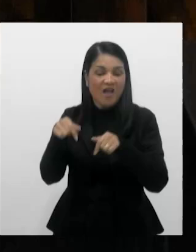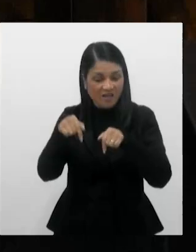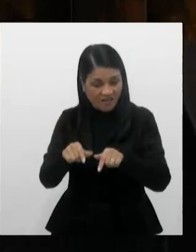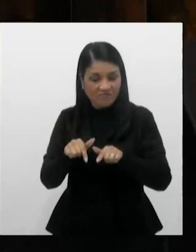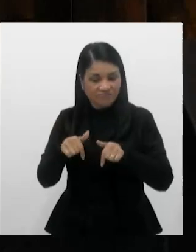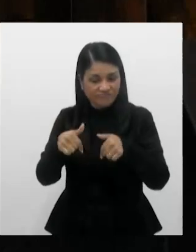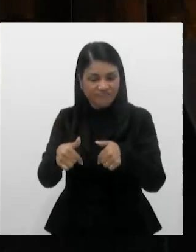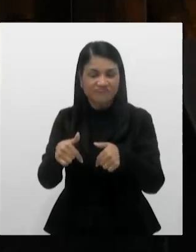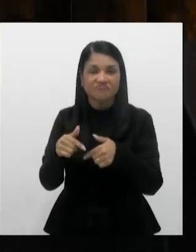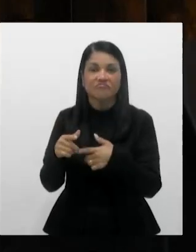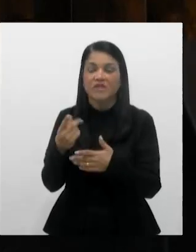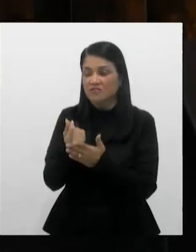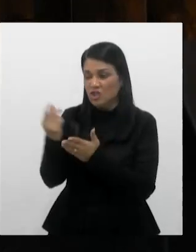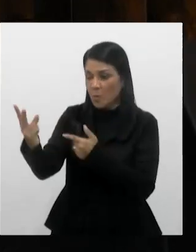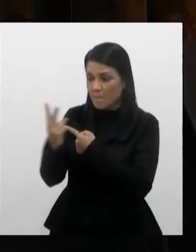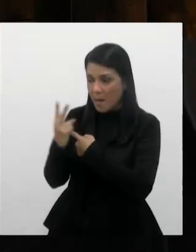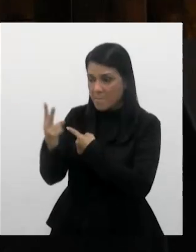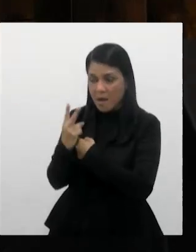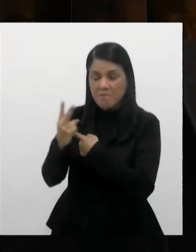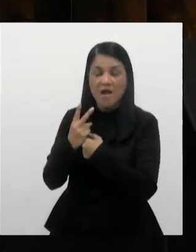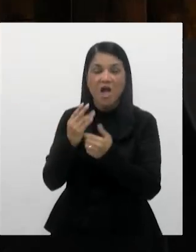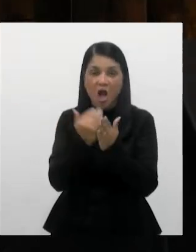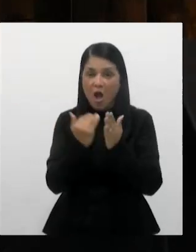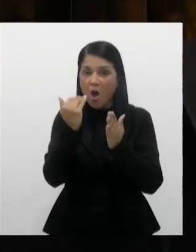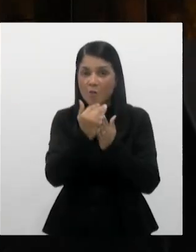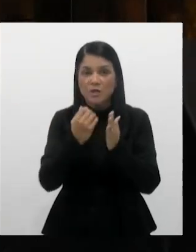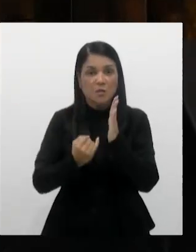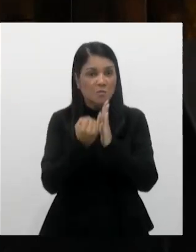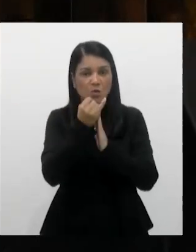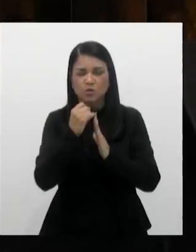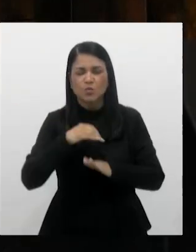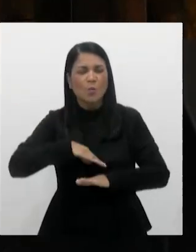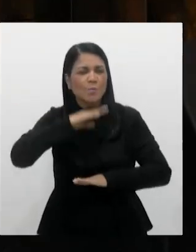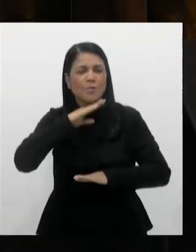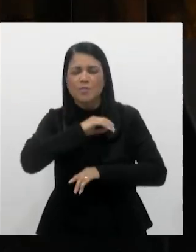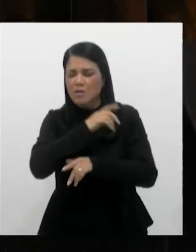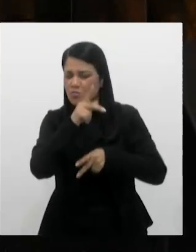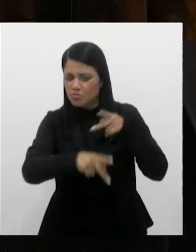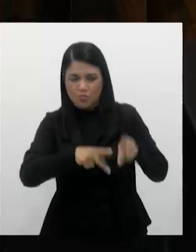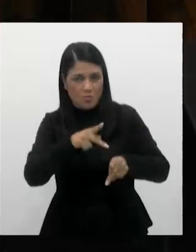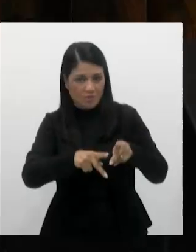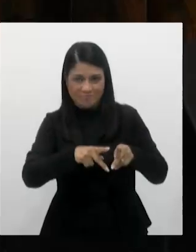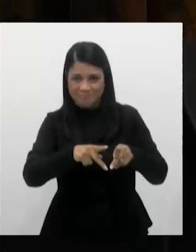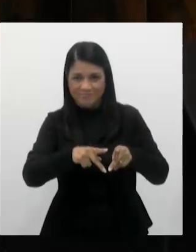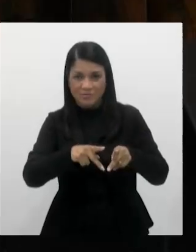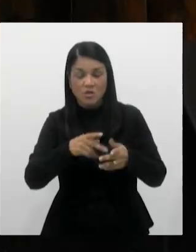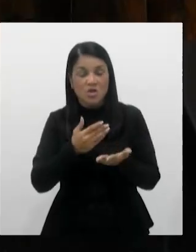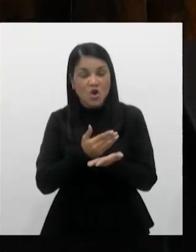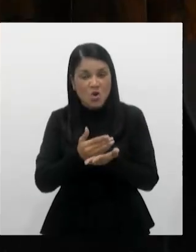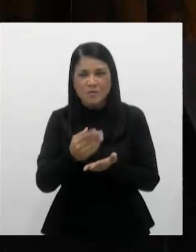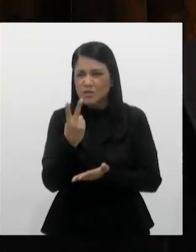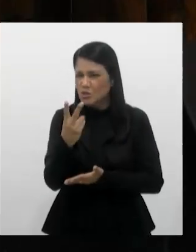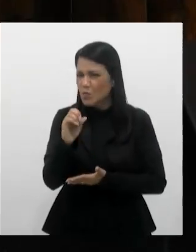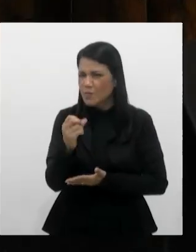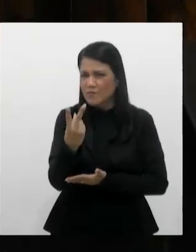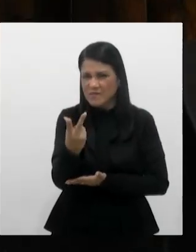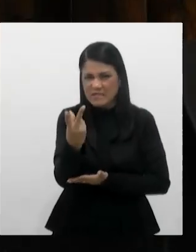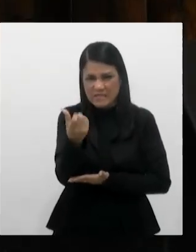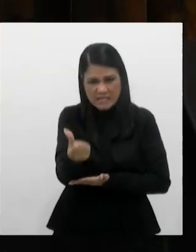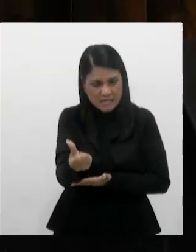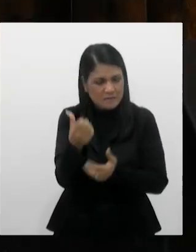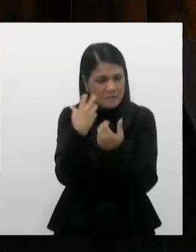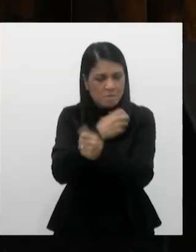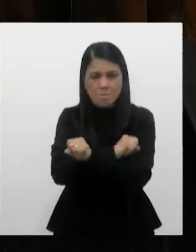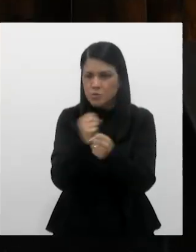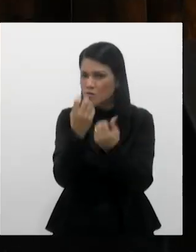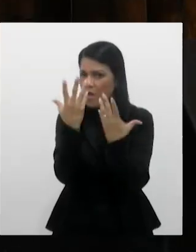Pega empréstimo, aumenta a taxação, aumenta os impostos, a população não aguenta mais, é inaceitável começar 2026 com aumento